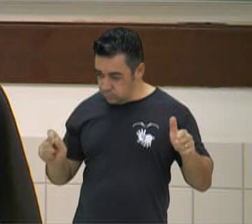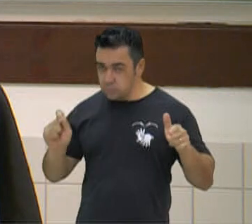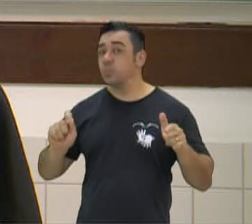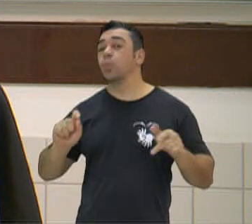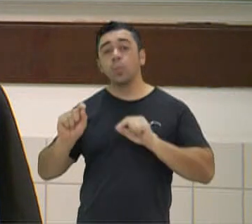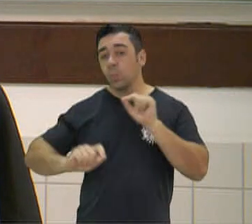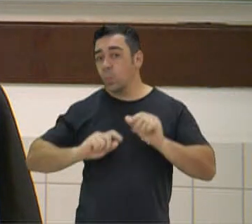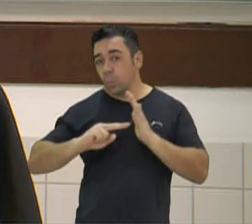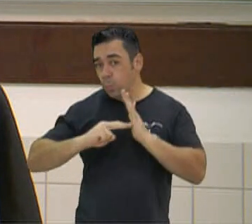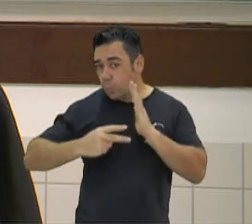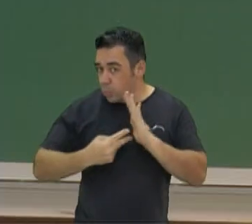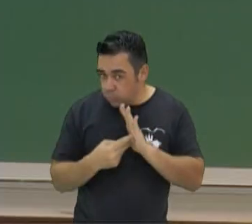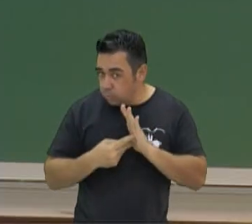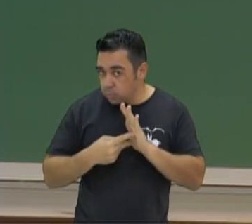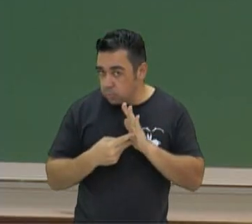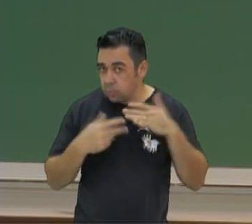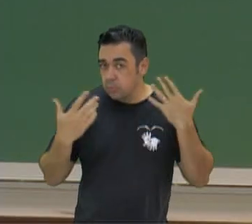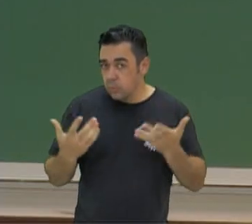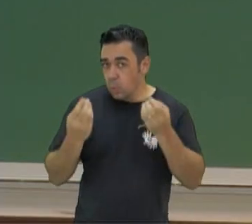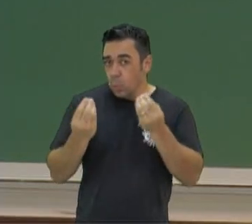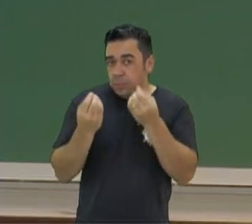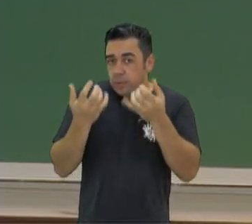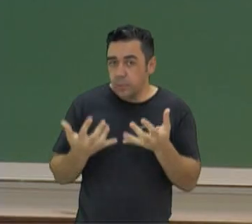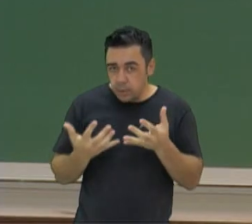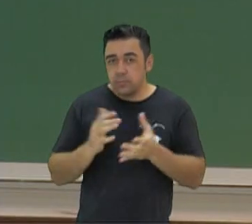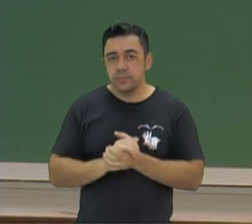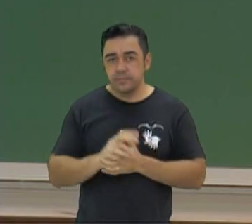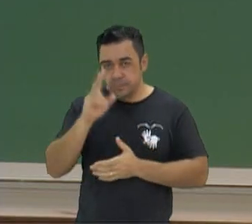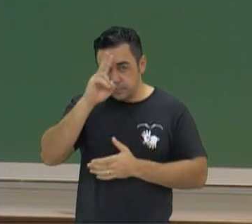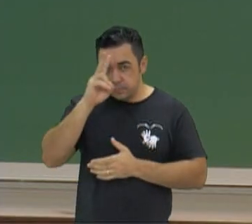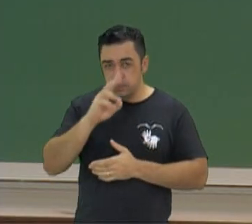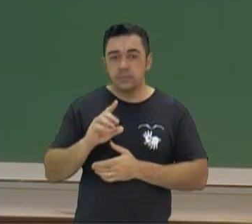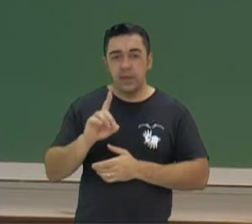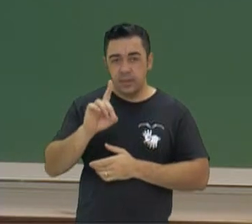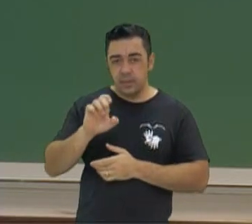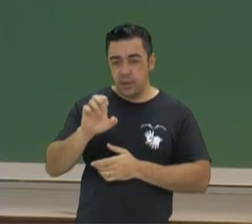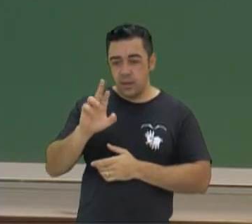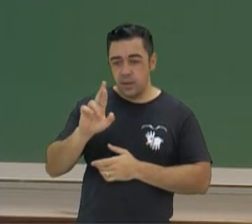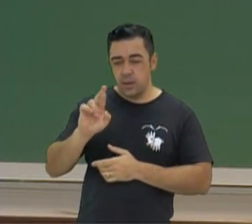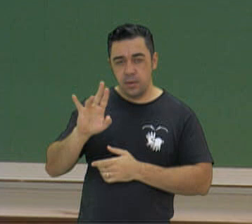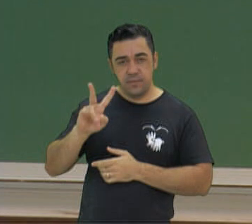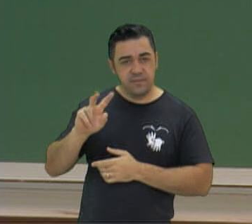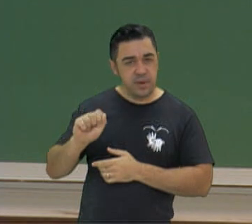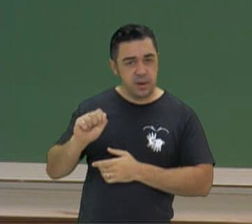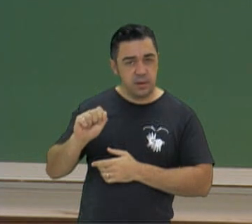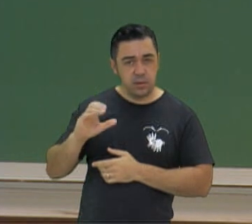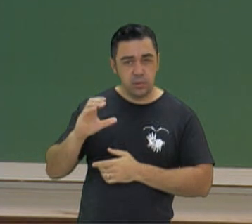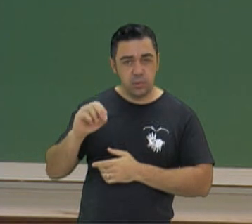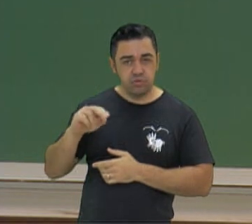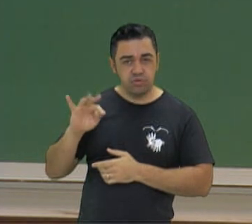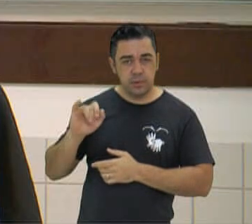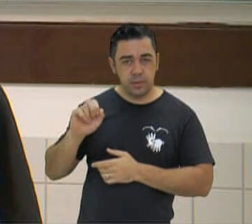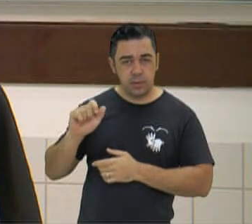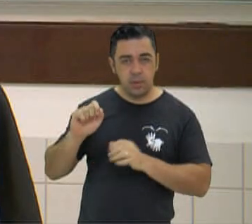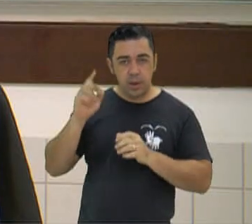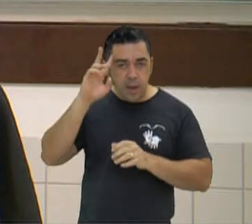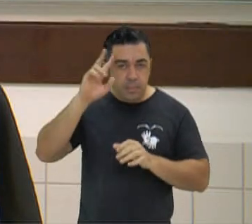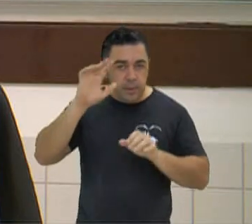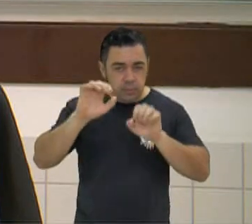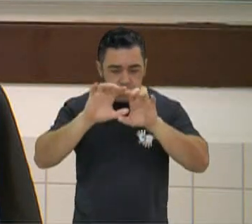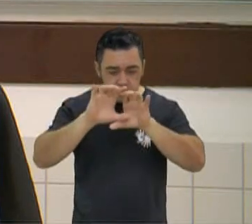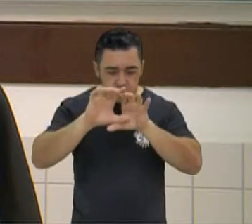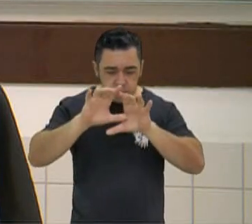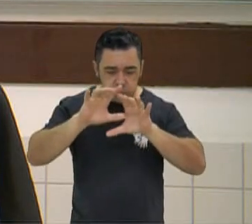quê? Como é que a gente explica esse fato? Letra A, pela deriva continental. O que é a deriva continental? A separação